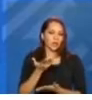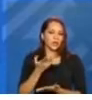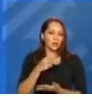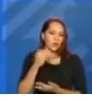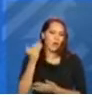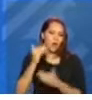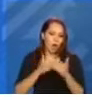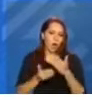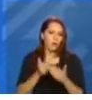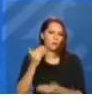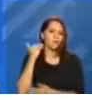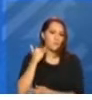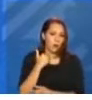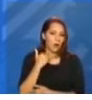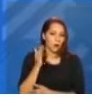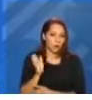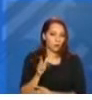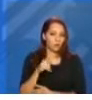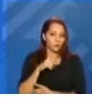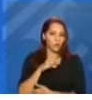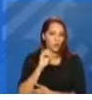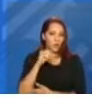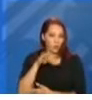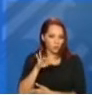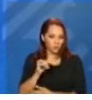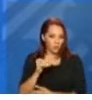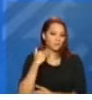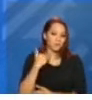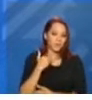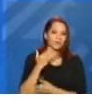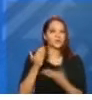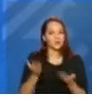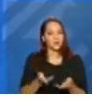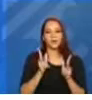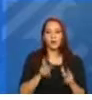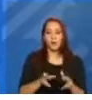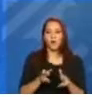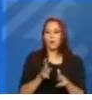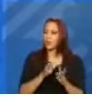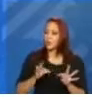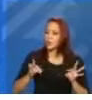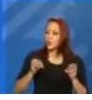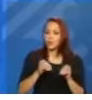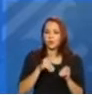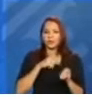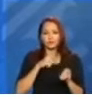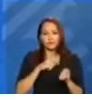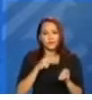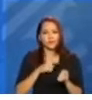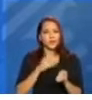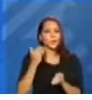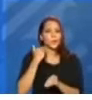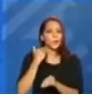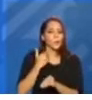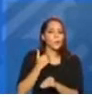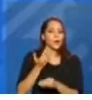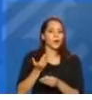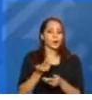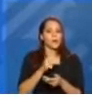bancos. E aí sim, a mesma coisa, todos que tenham conta em outros bancos,